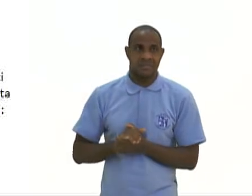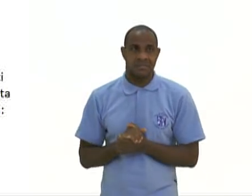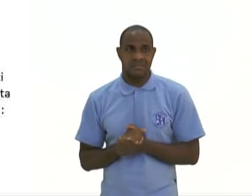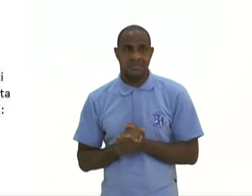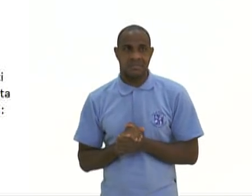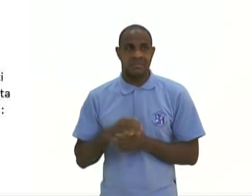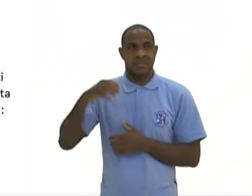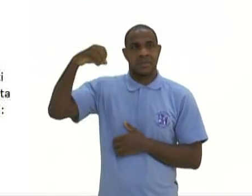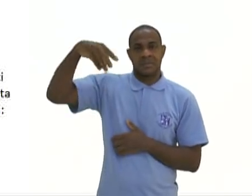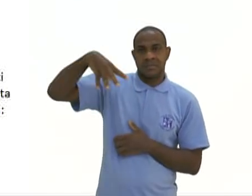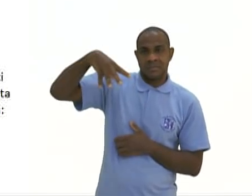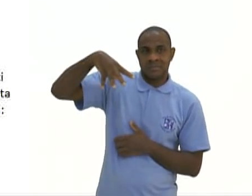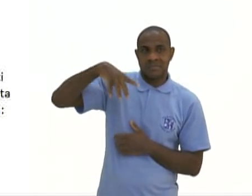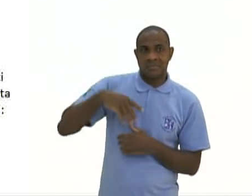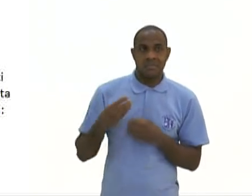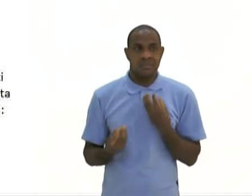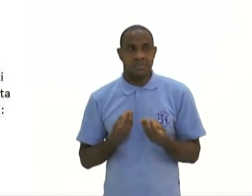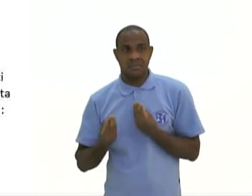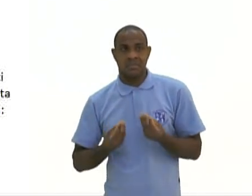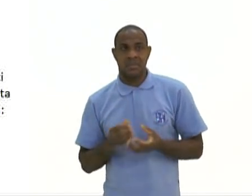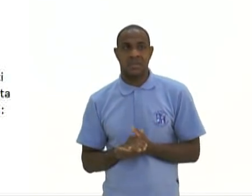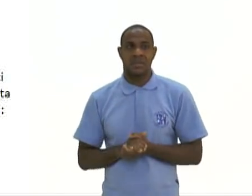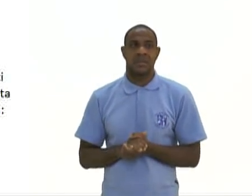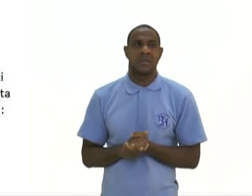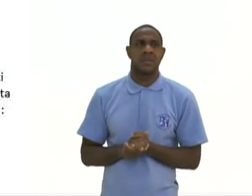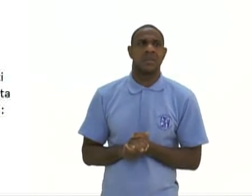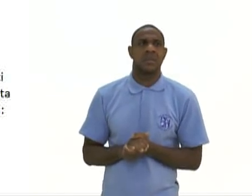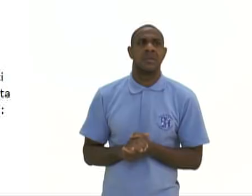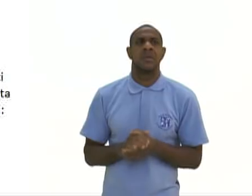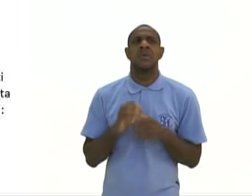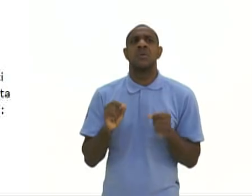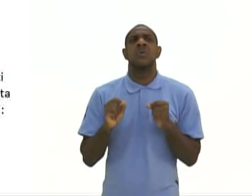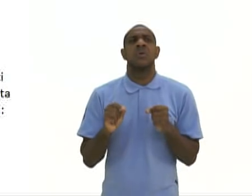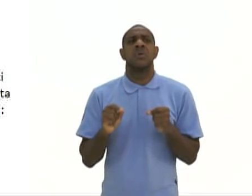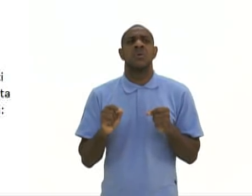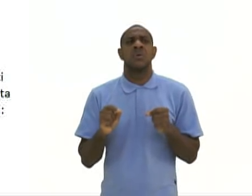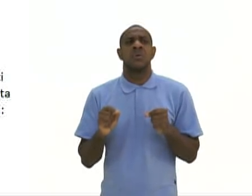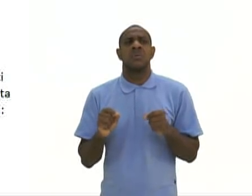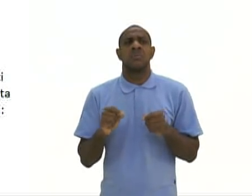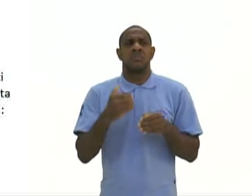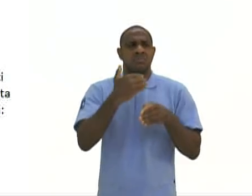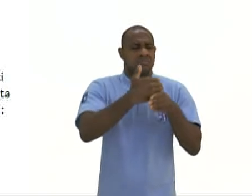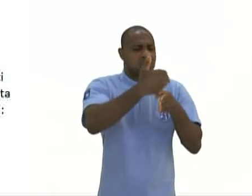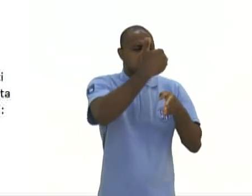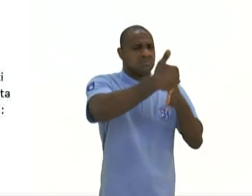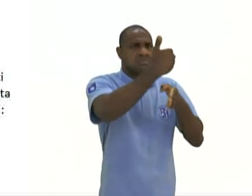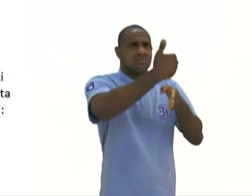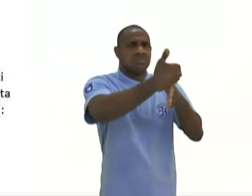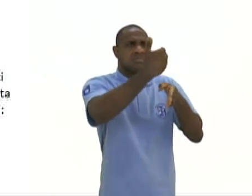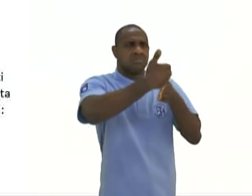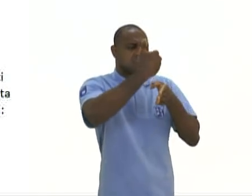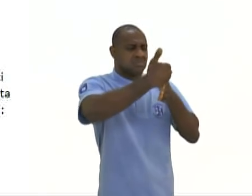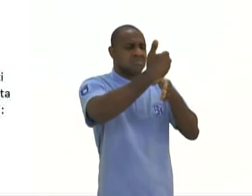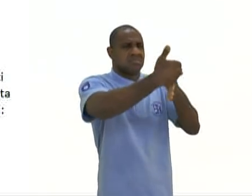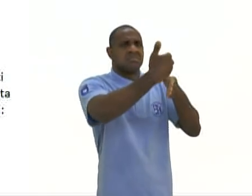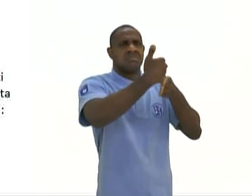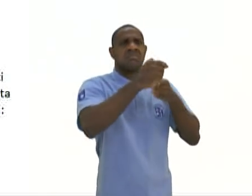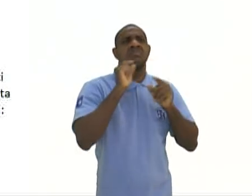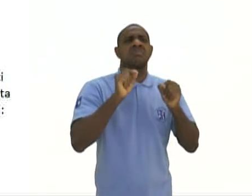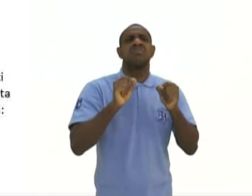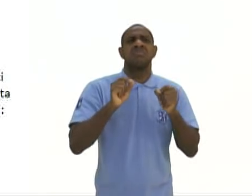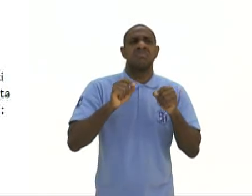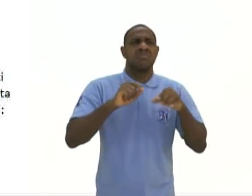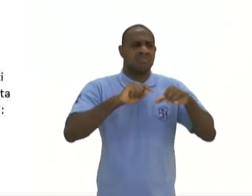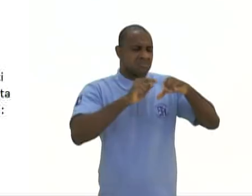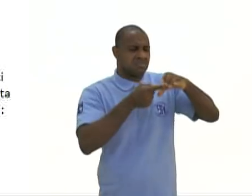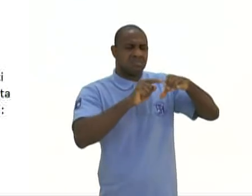calma aí. Que mais? E o que são esses compartilhamentos laterais?